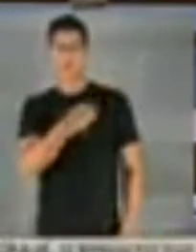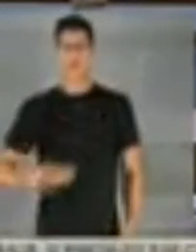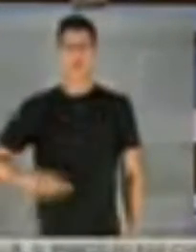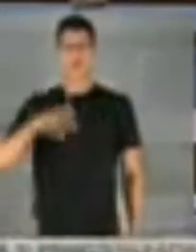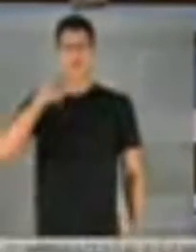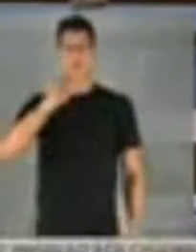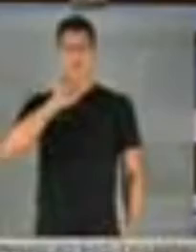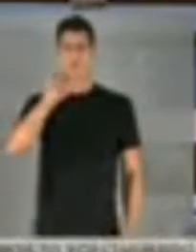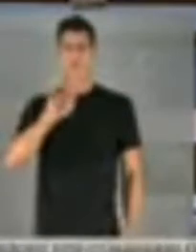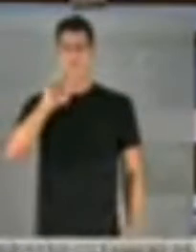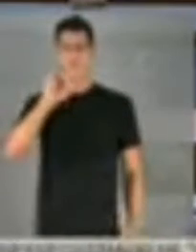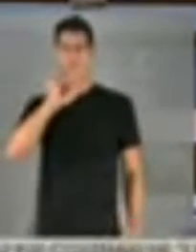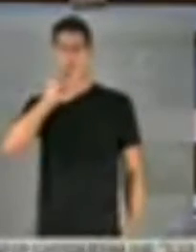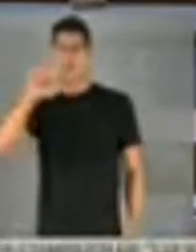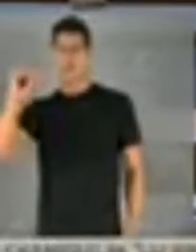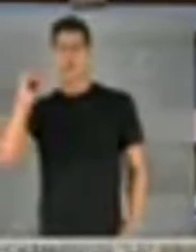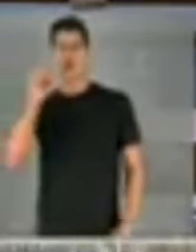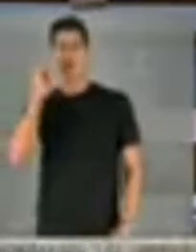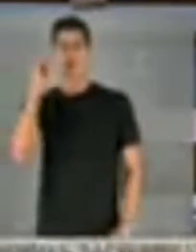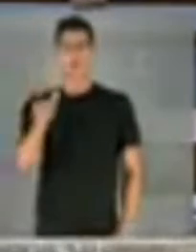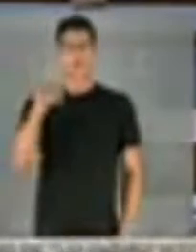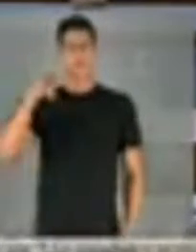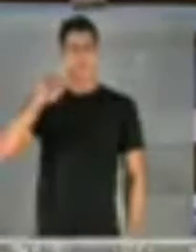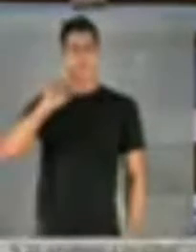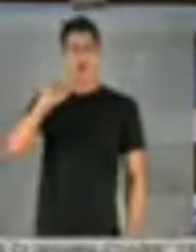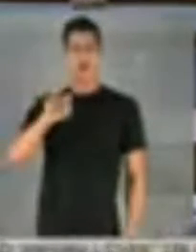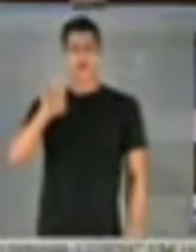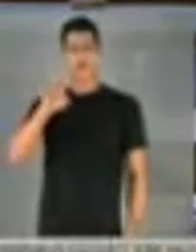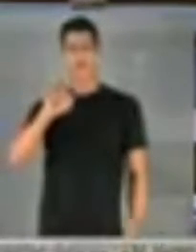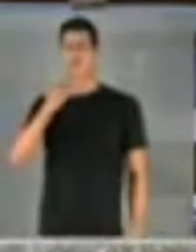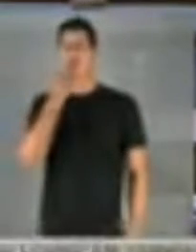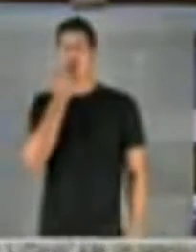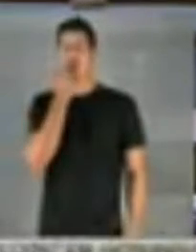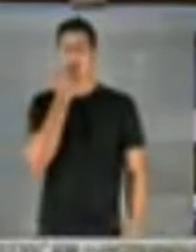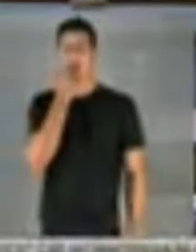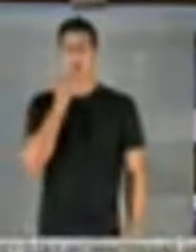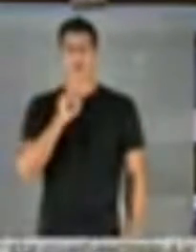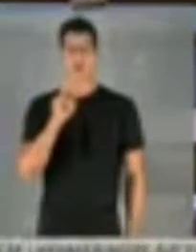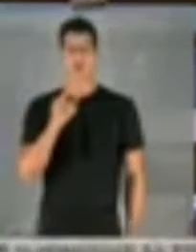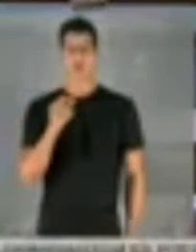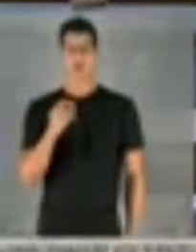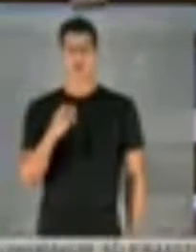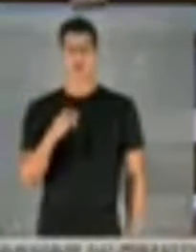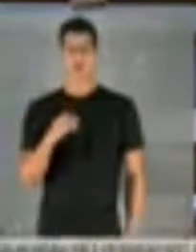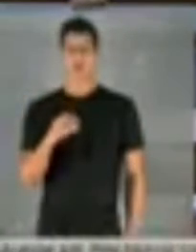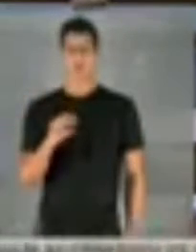Pazuello. Referido pelo Pazuello, desculpe, pelo